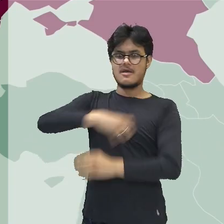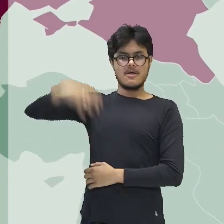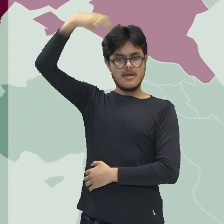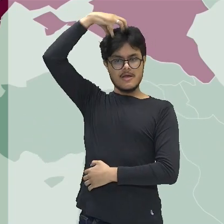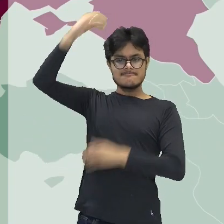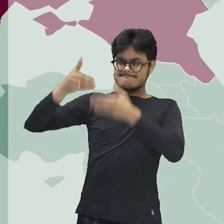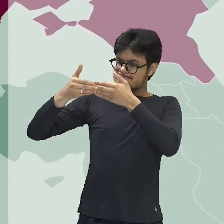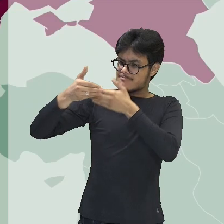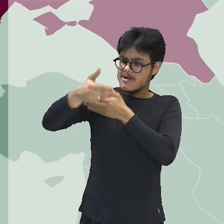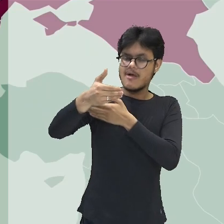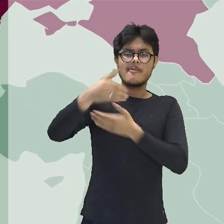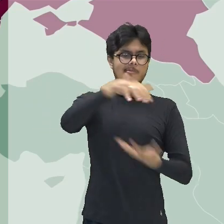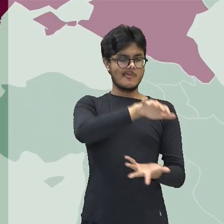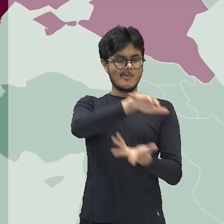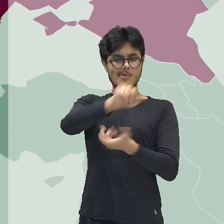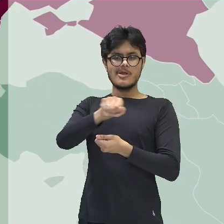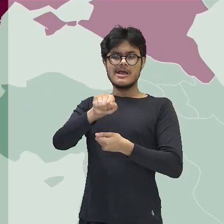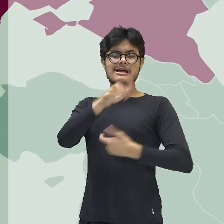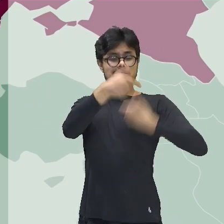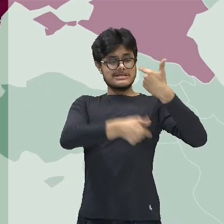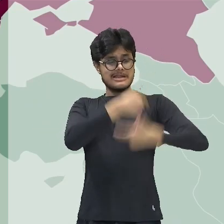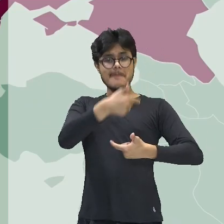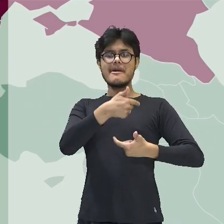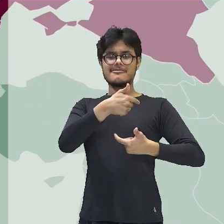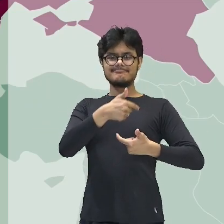primeira Divisão Internacional do Trabalho,